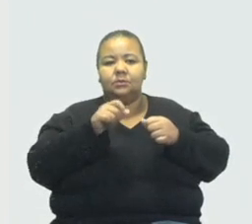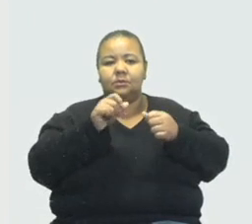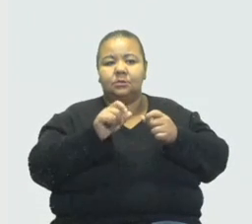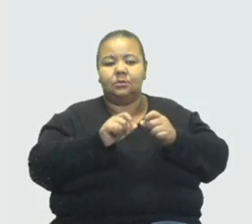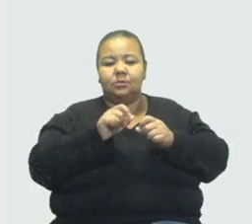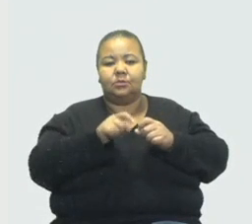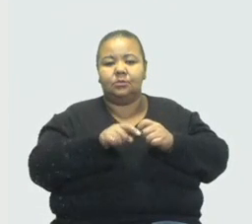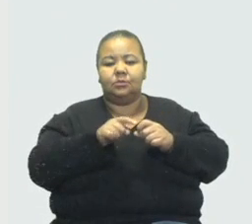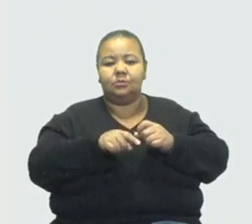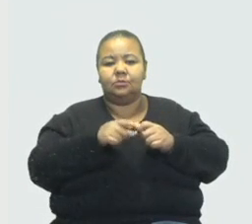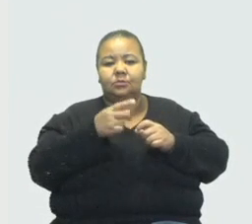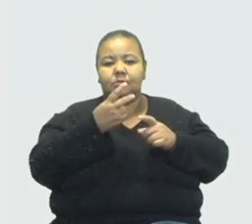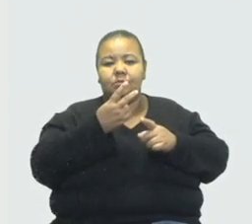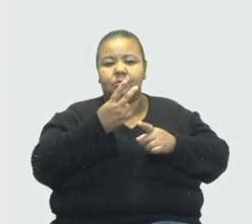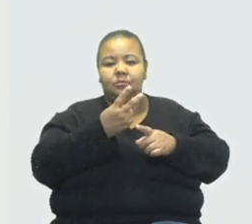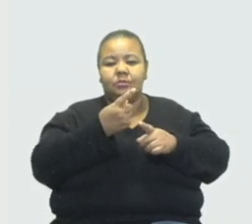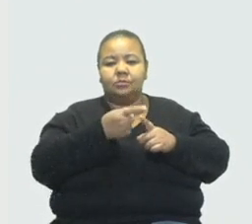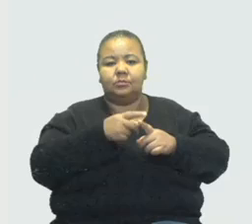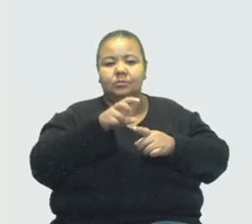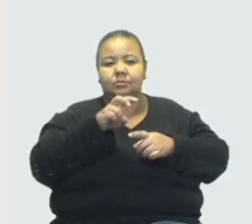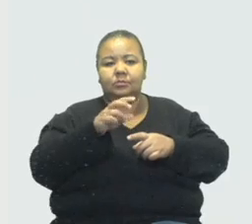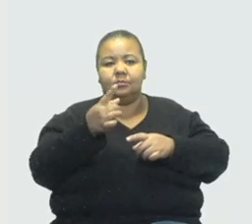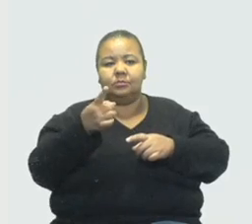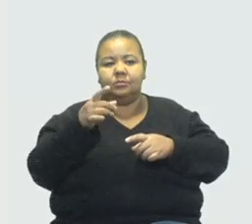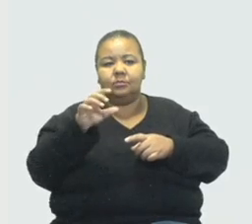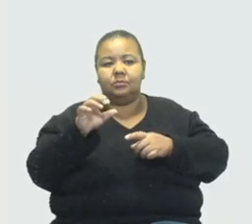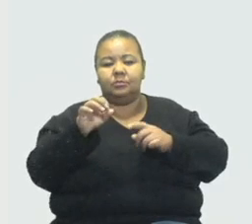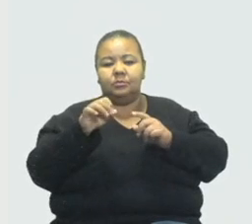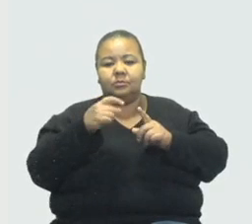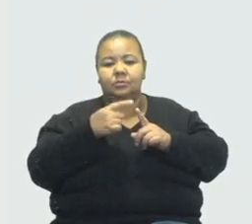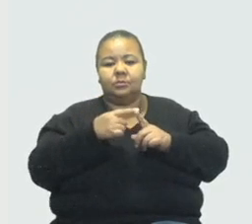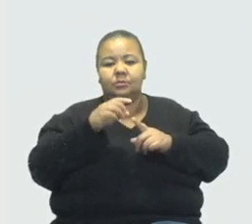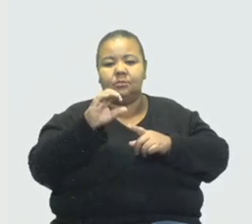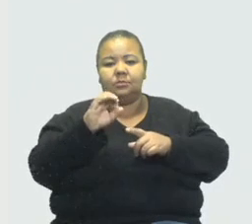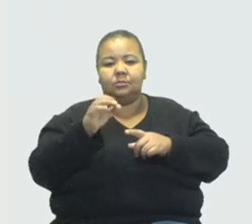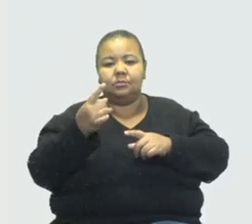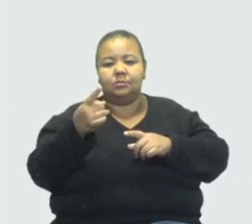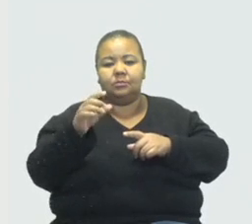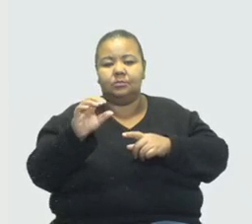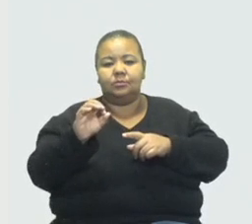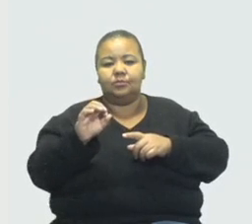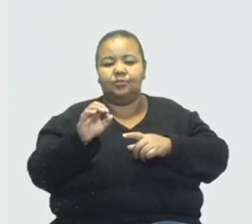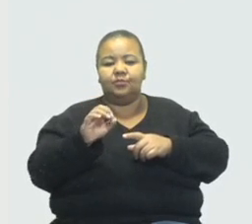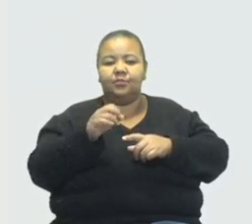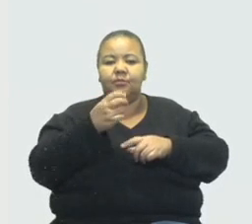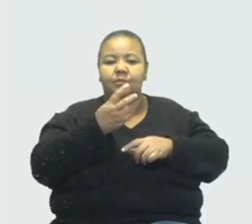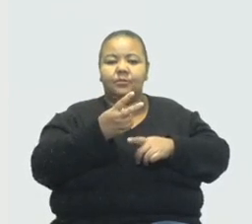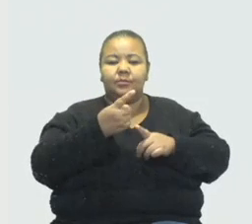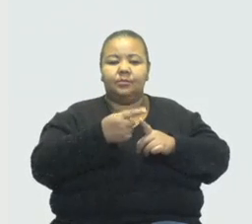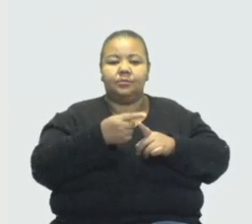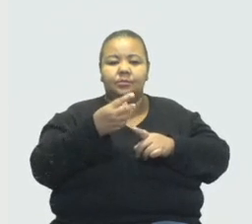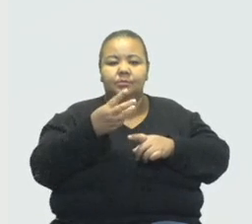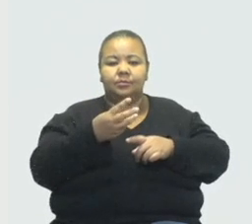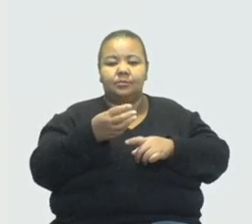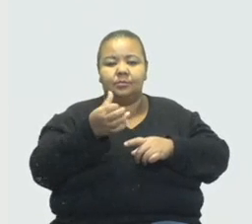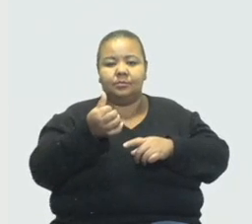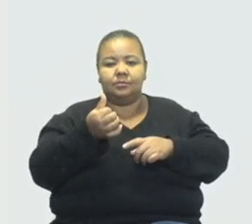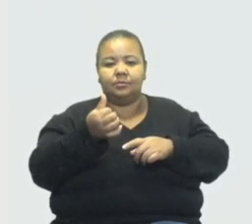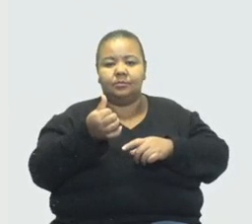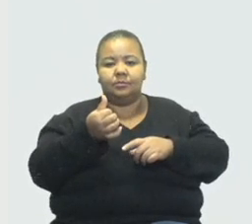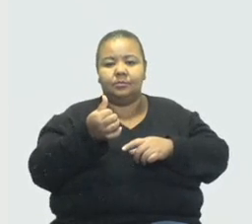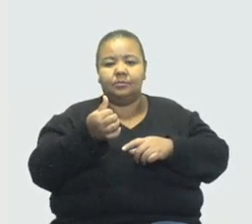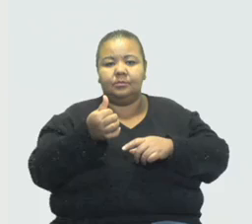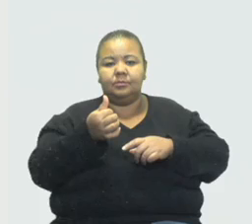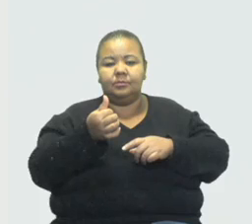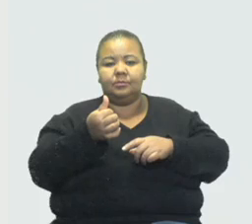aqui 2 vezes 5, 10, mais 0, 10. 2 vezes 3,